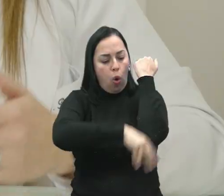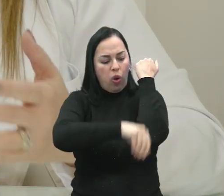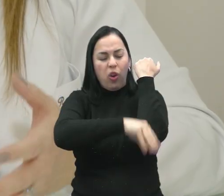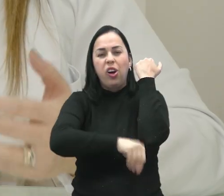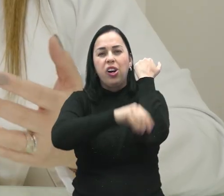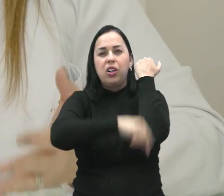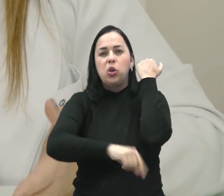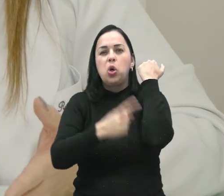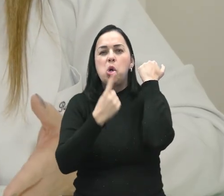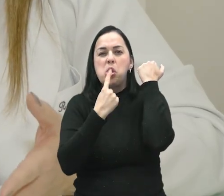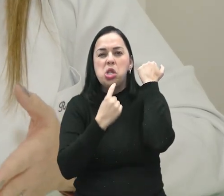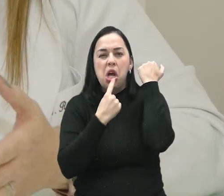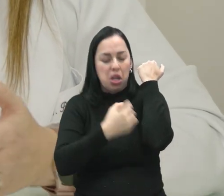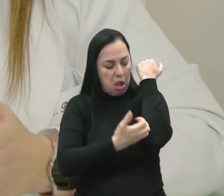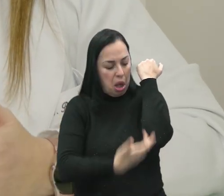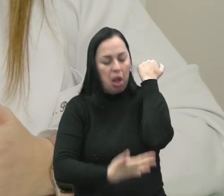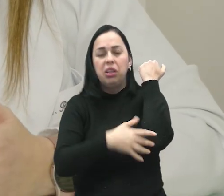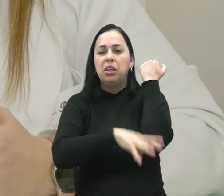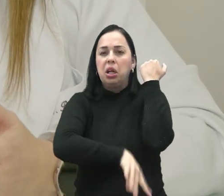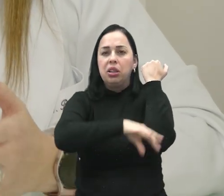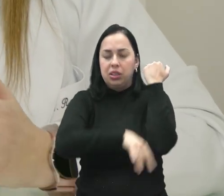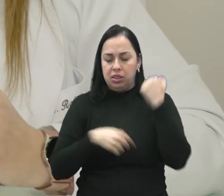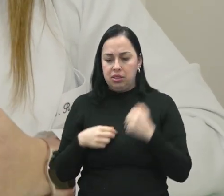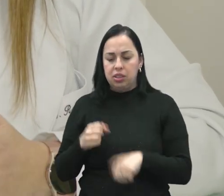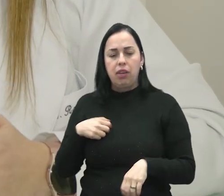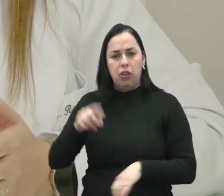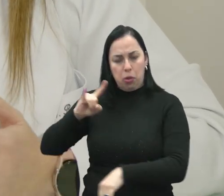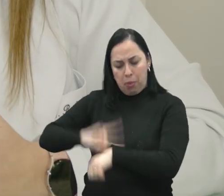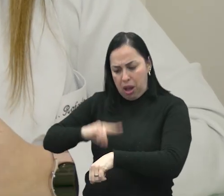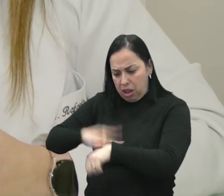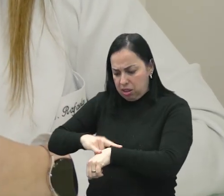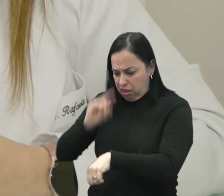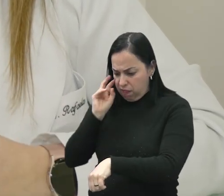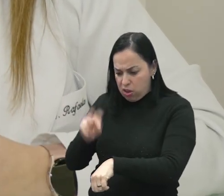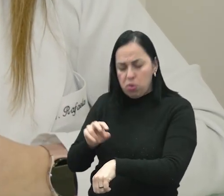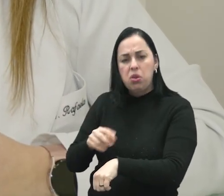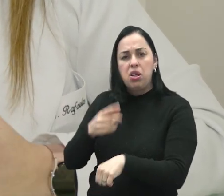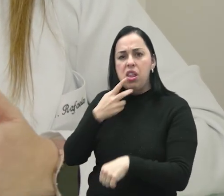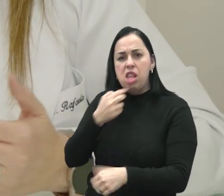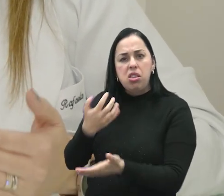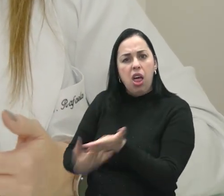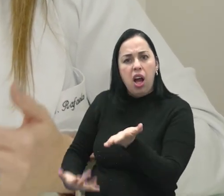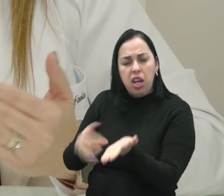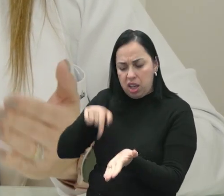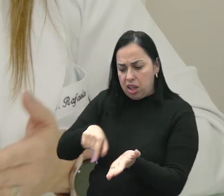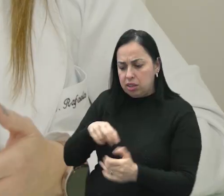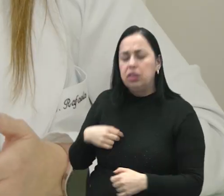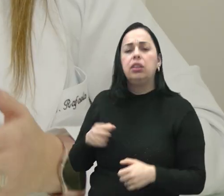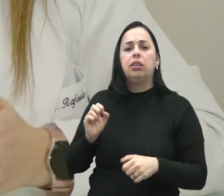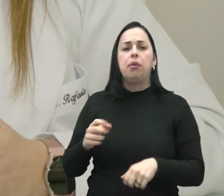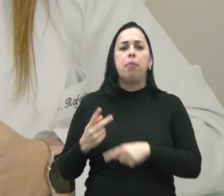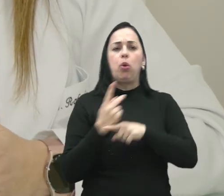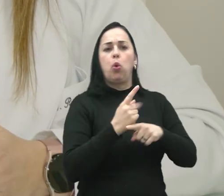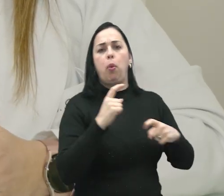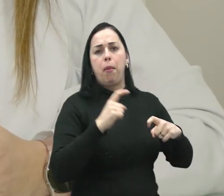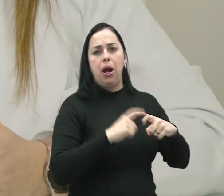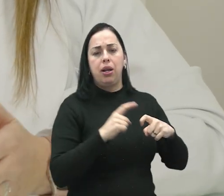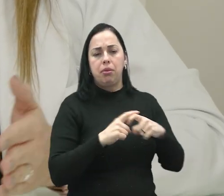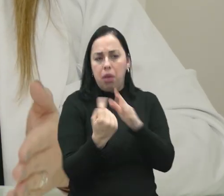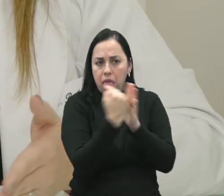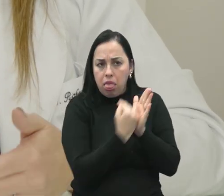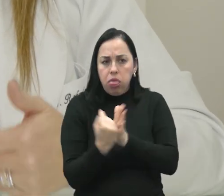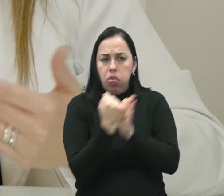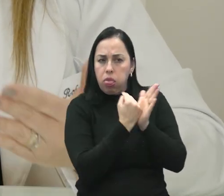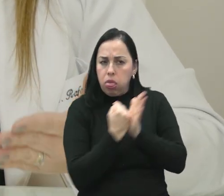fezes. Foi no banheiro, viu sangue ali no vaso sanitário, importante procurar um proctologista, porque a gente consegue fazer na própria